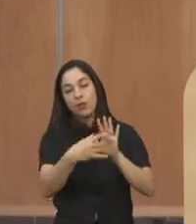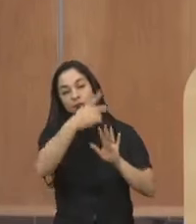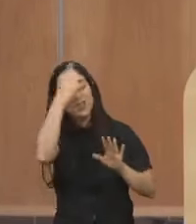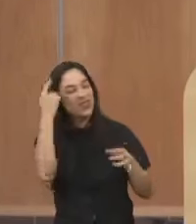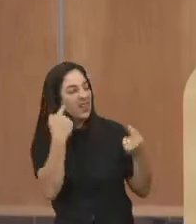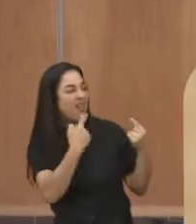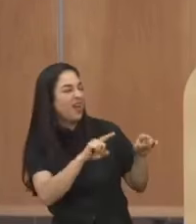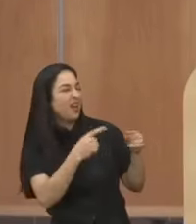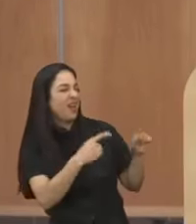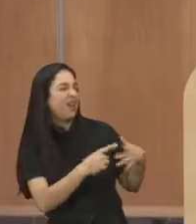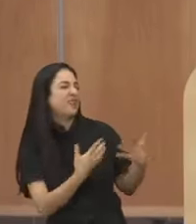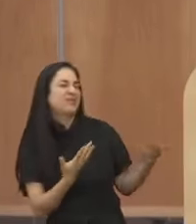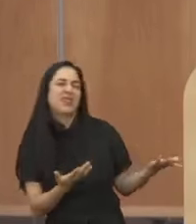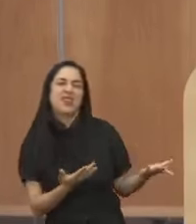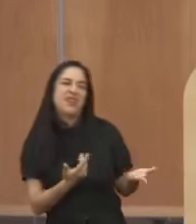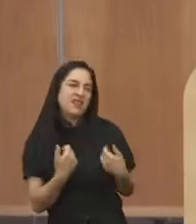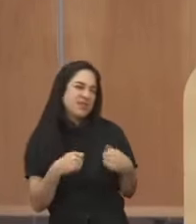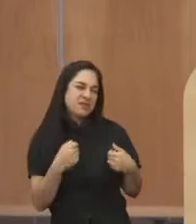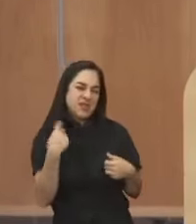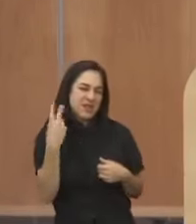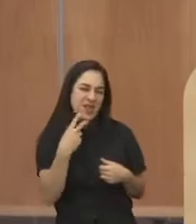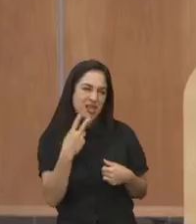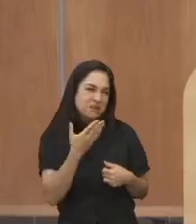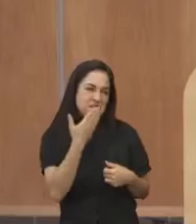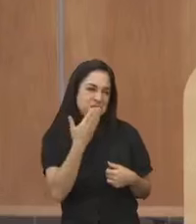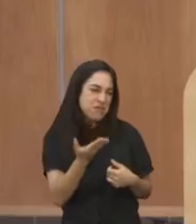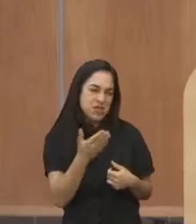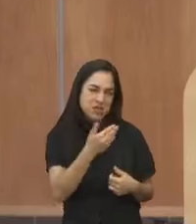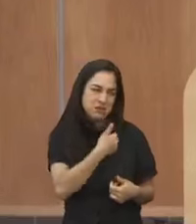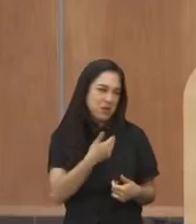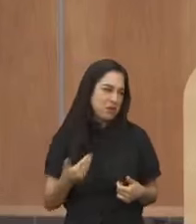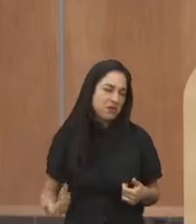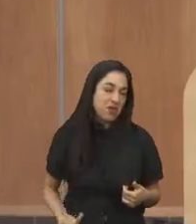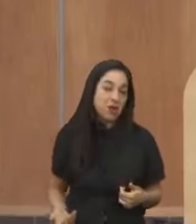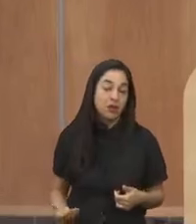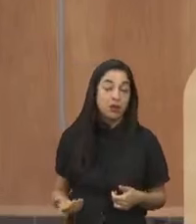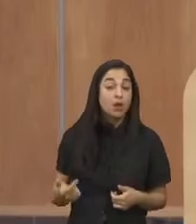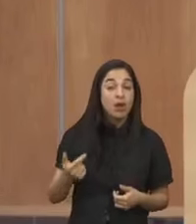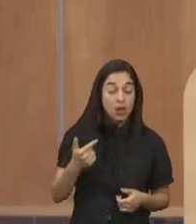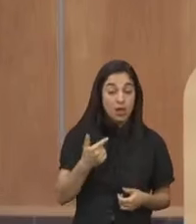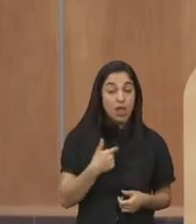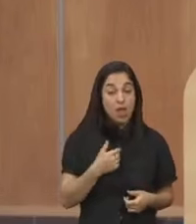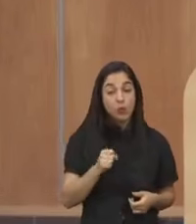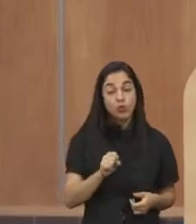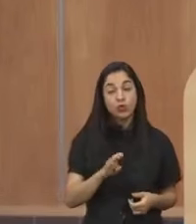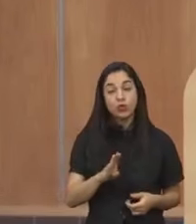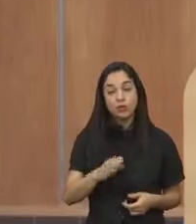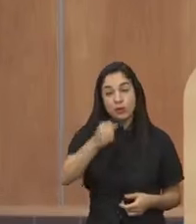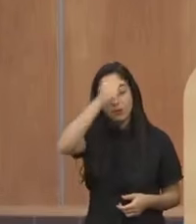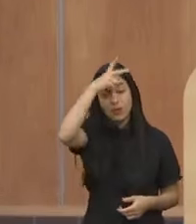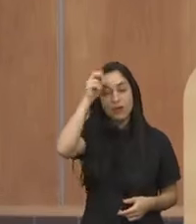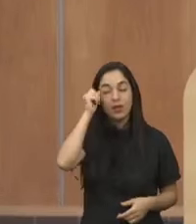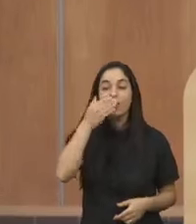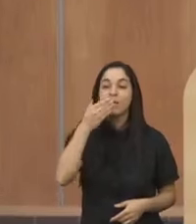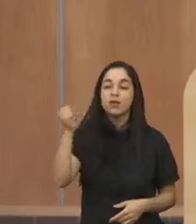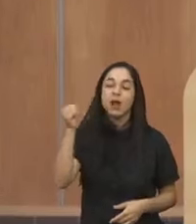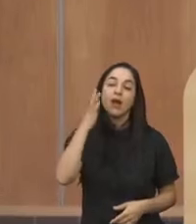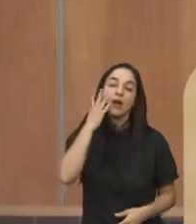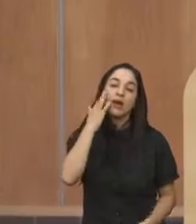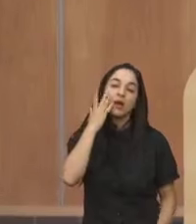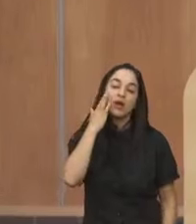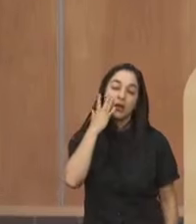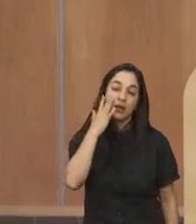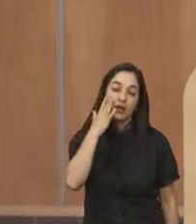é subprefeito, você tem que ser vereador para fazer pedido para governador. Eu fiz um pedido lá para o governador Tarcísio, de São Paulo,